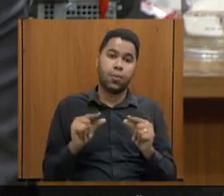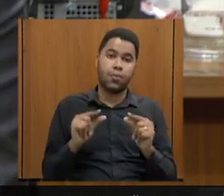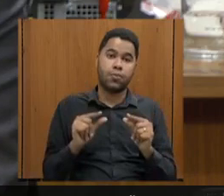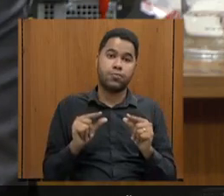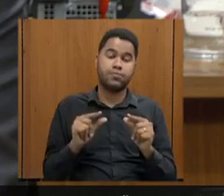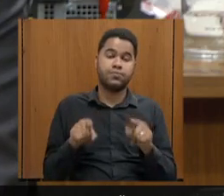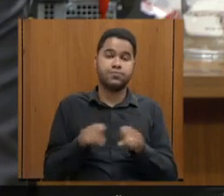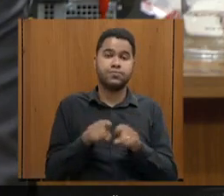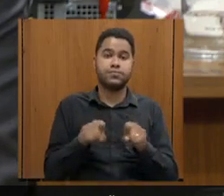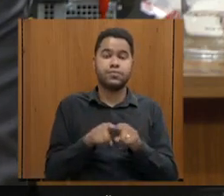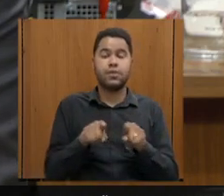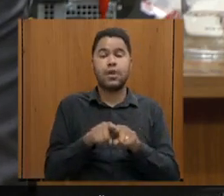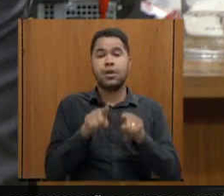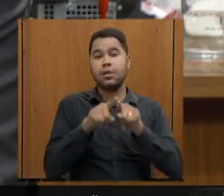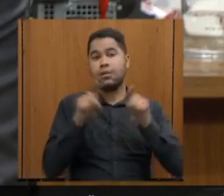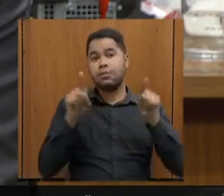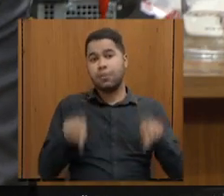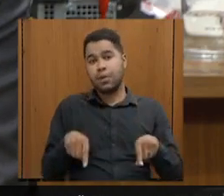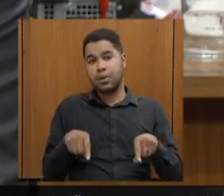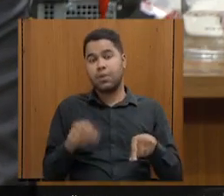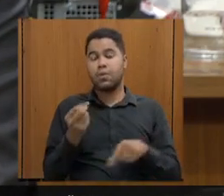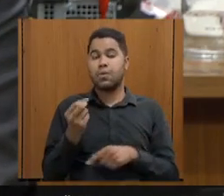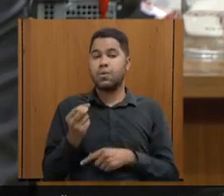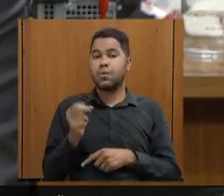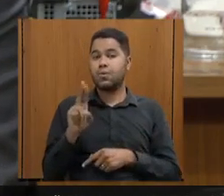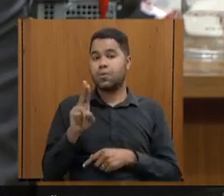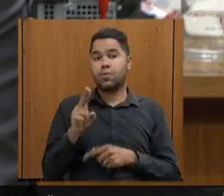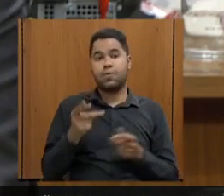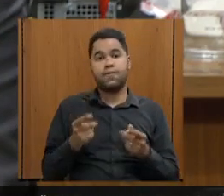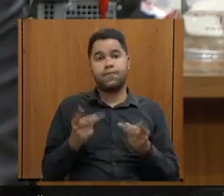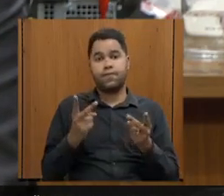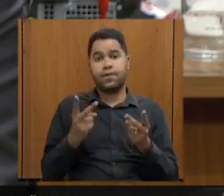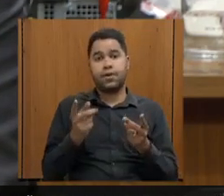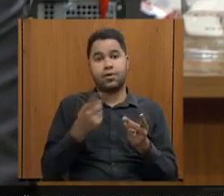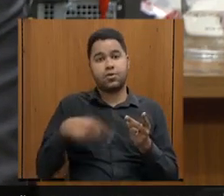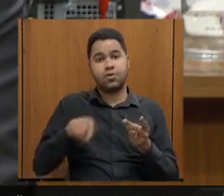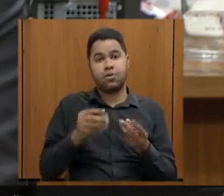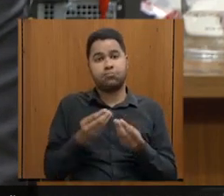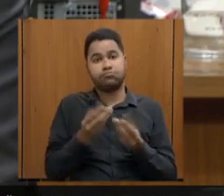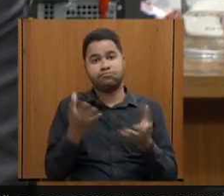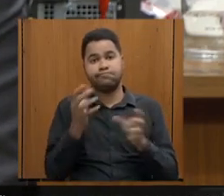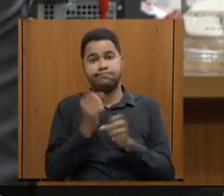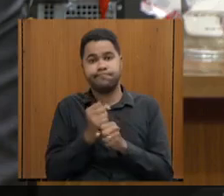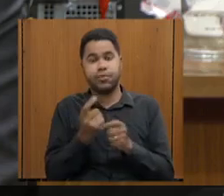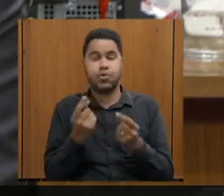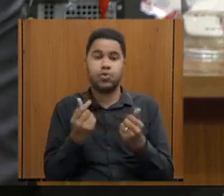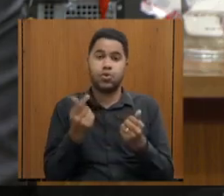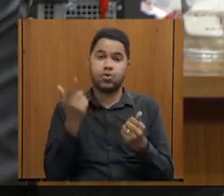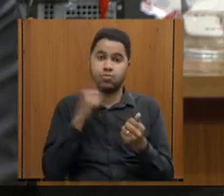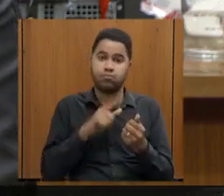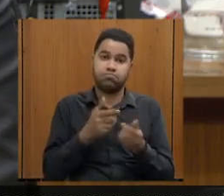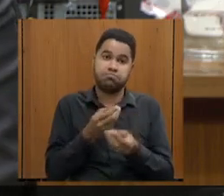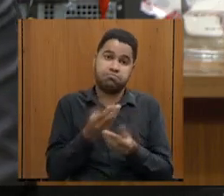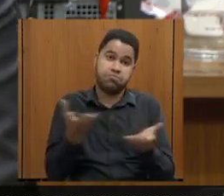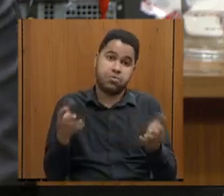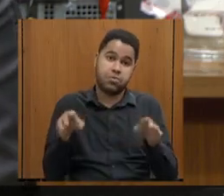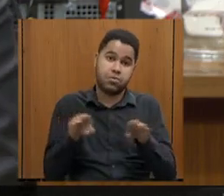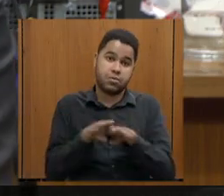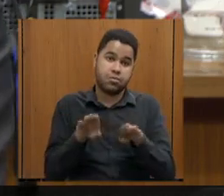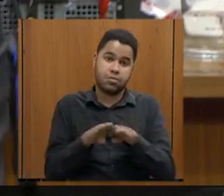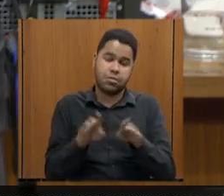e o mercado tomando conta ou da venda dela e a gente poder auferir um pouco de dinheiro para estar também